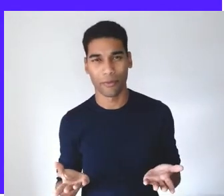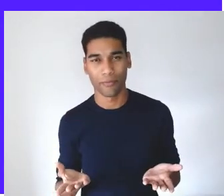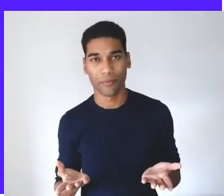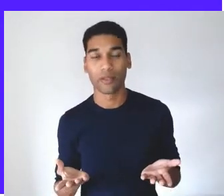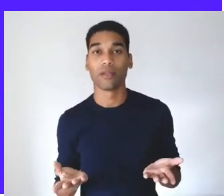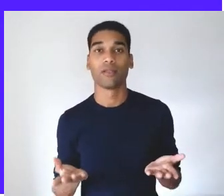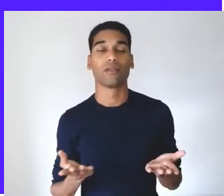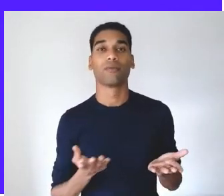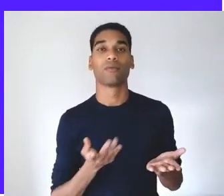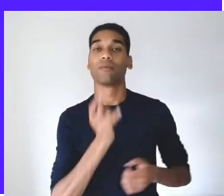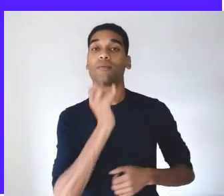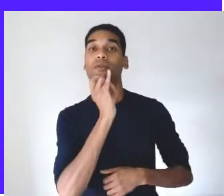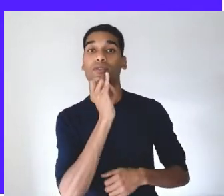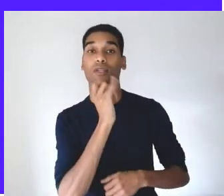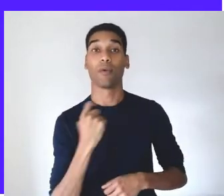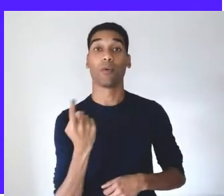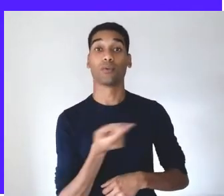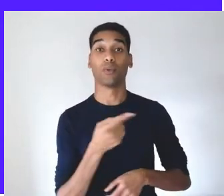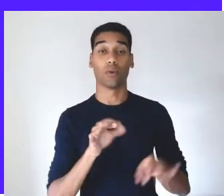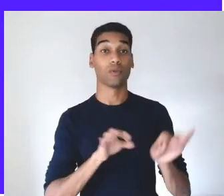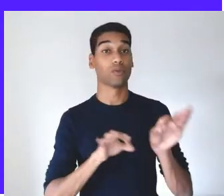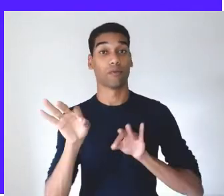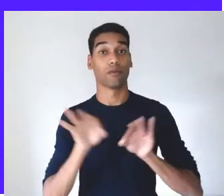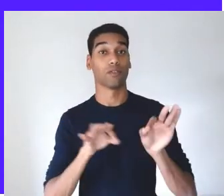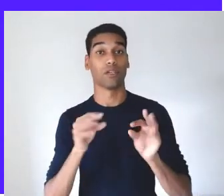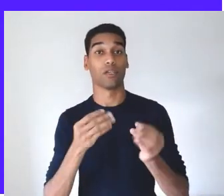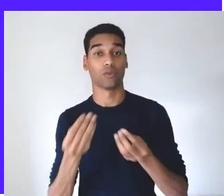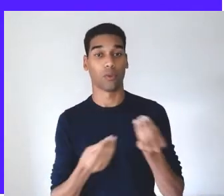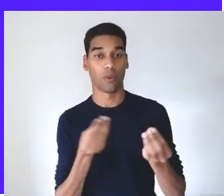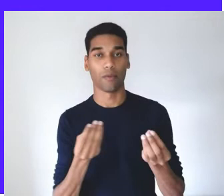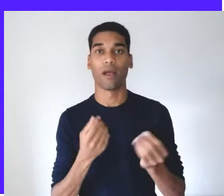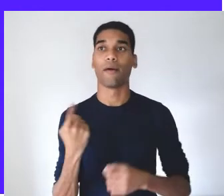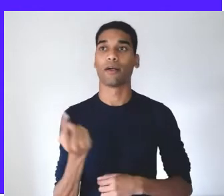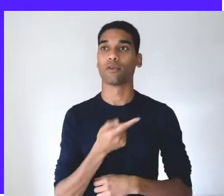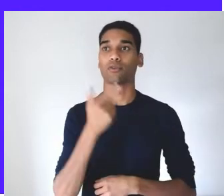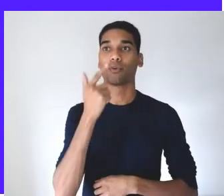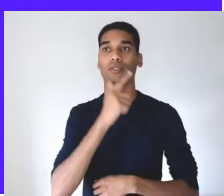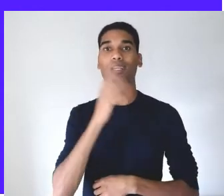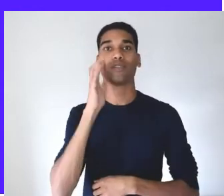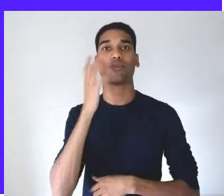questão de fome, né, de insegurança alimentar.